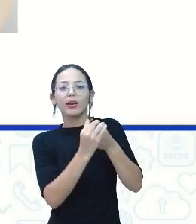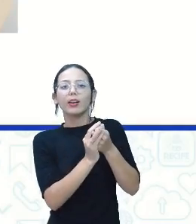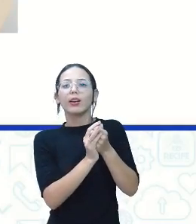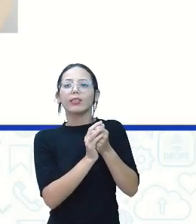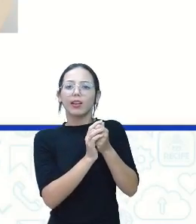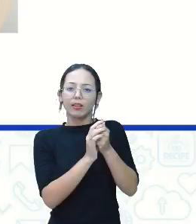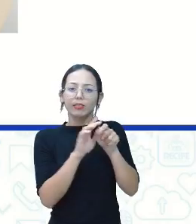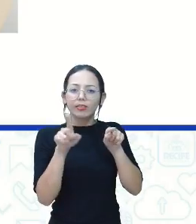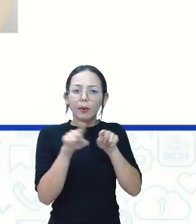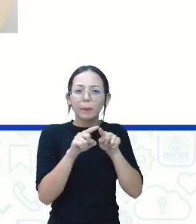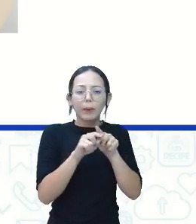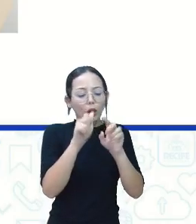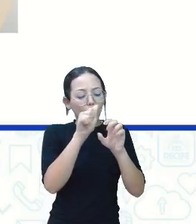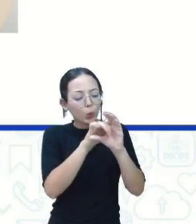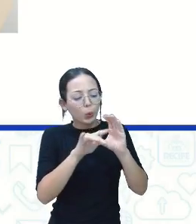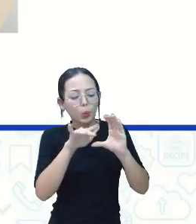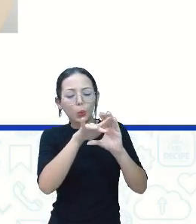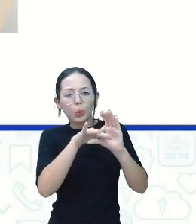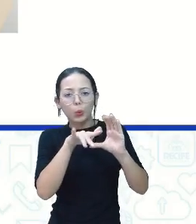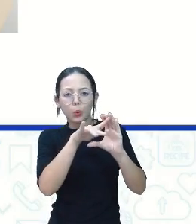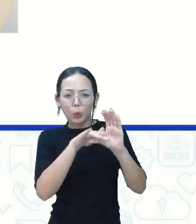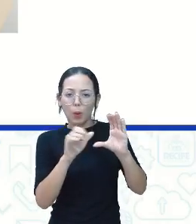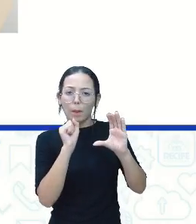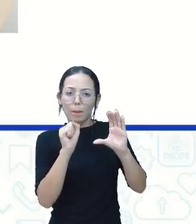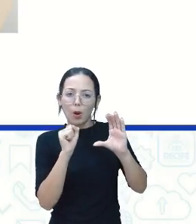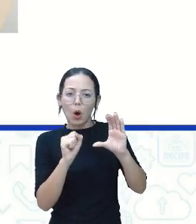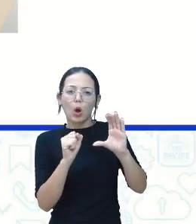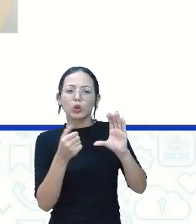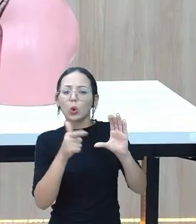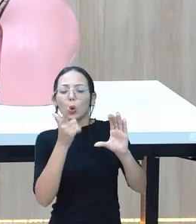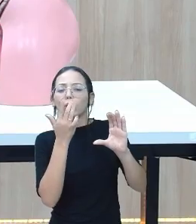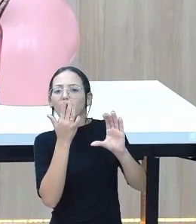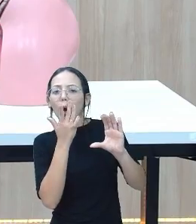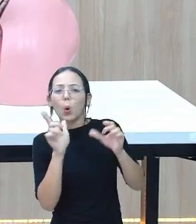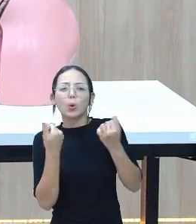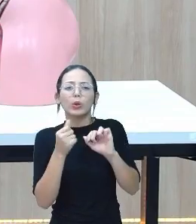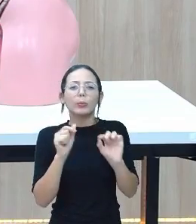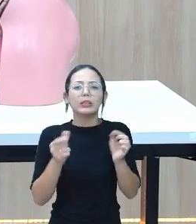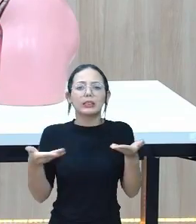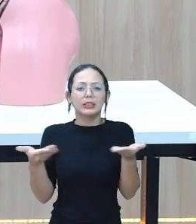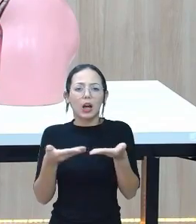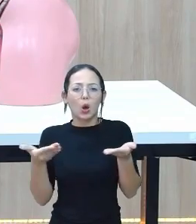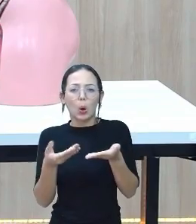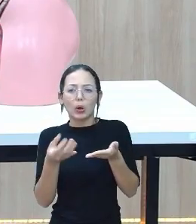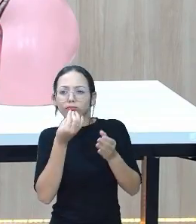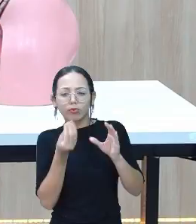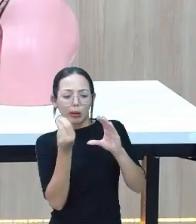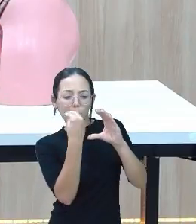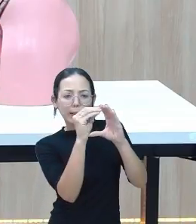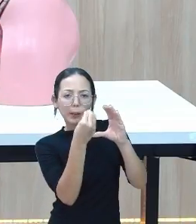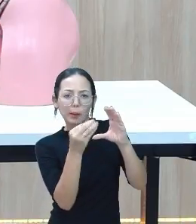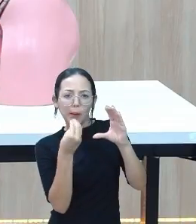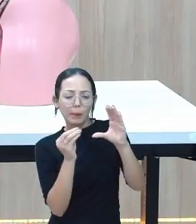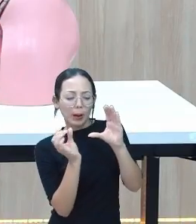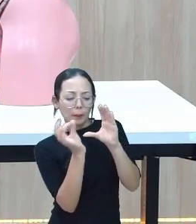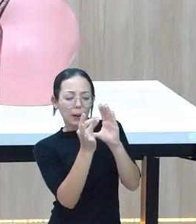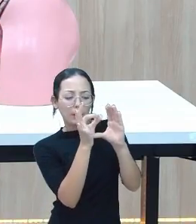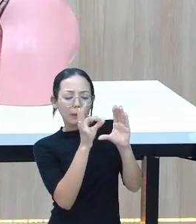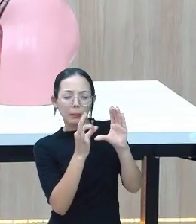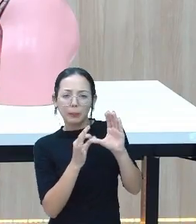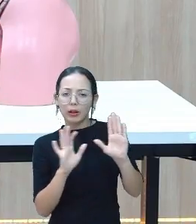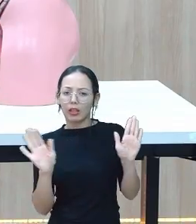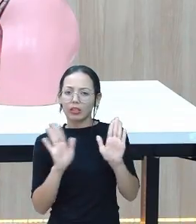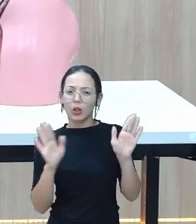o citoplasma. Pode botar de outra cor, não precisa nem agora colocar as organelas, que a gente não vai ver